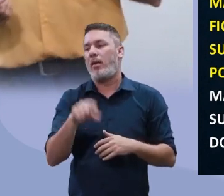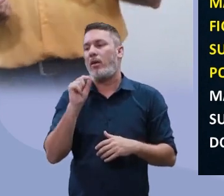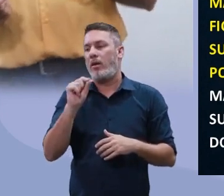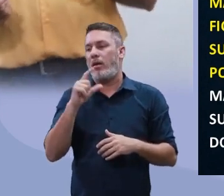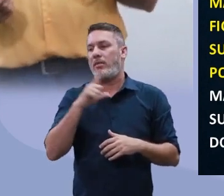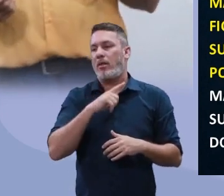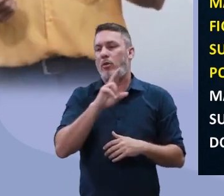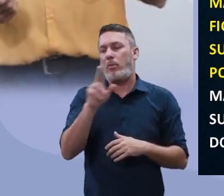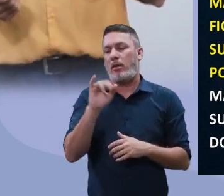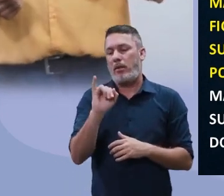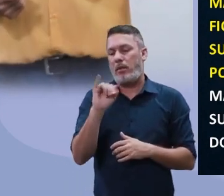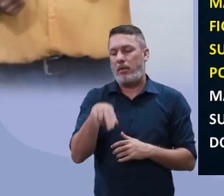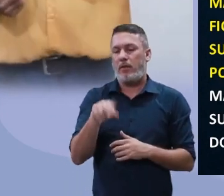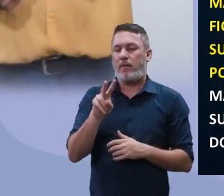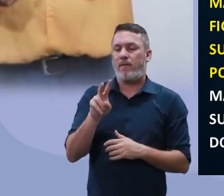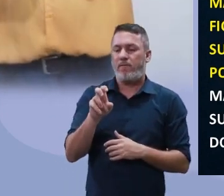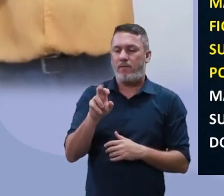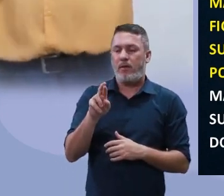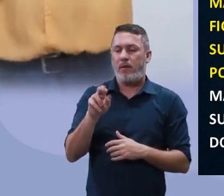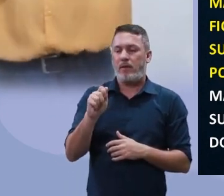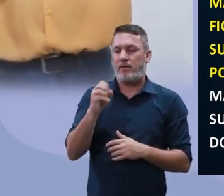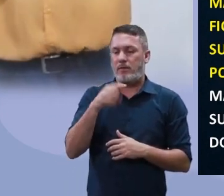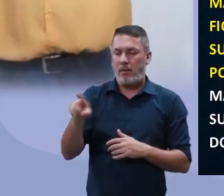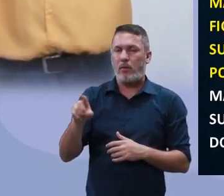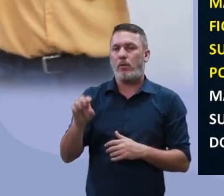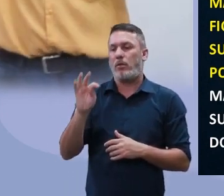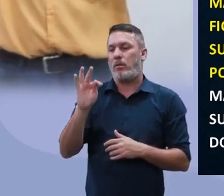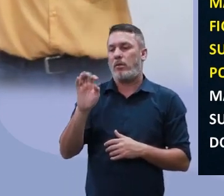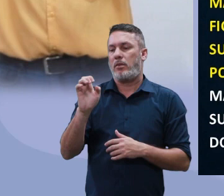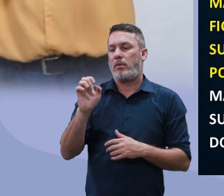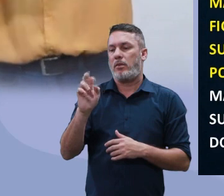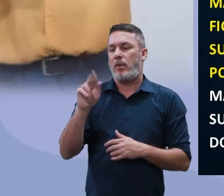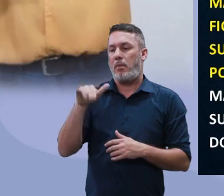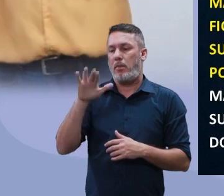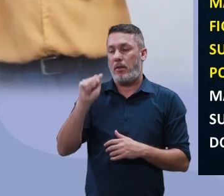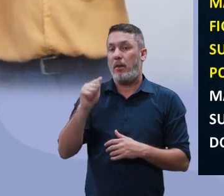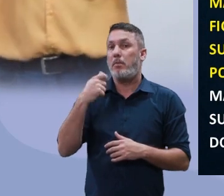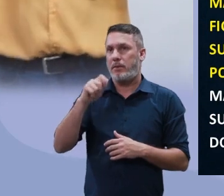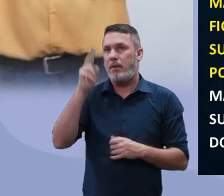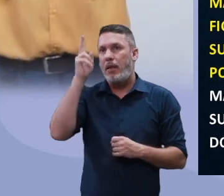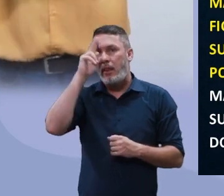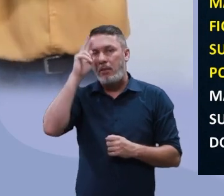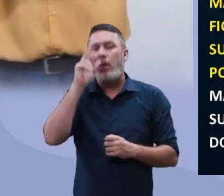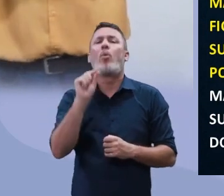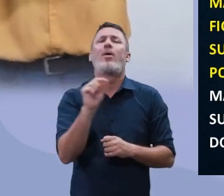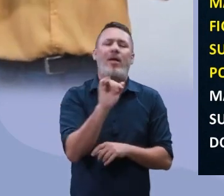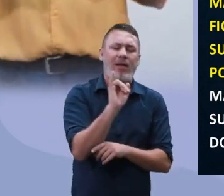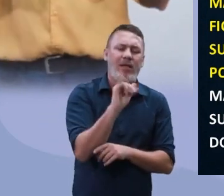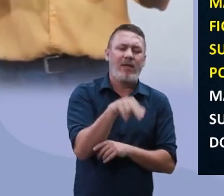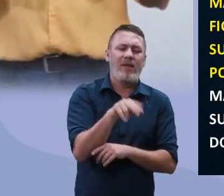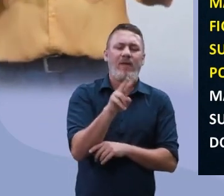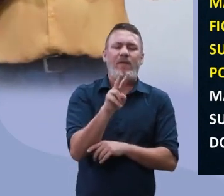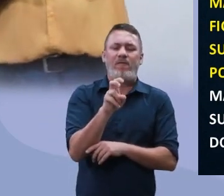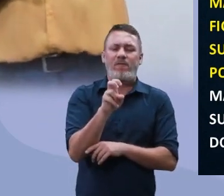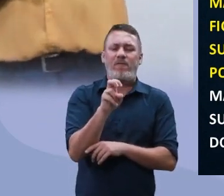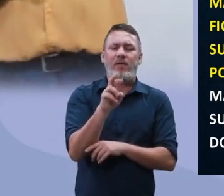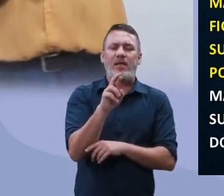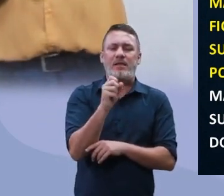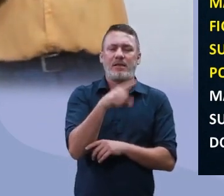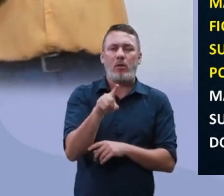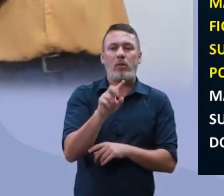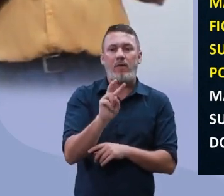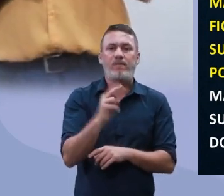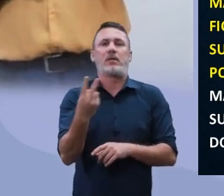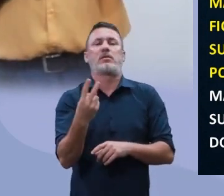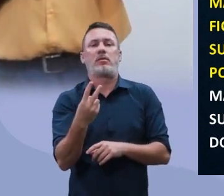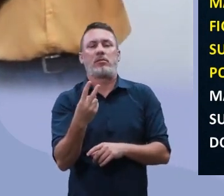da inversão térmica. Quando falamos de inversão térmica, a gente tem que lembrar de algo que se inverte. Então, por exemplo,